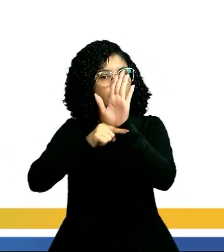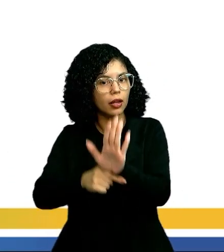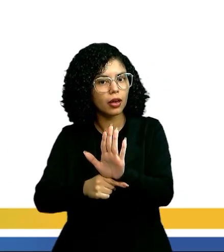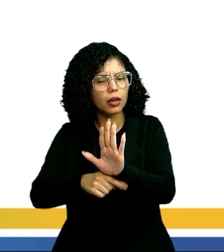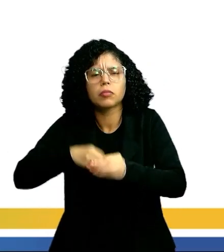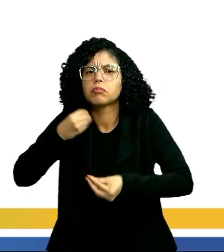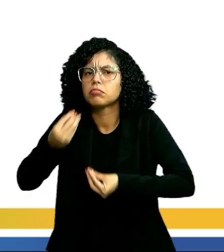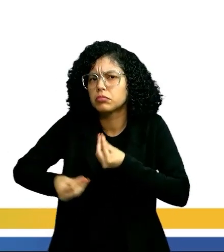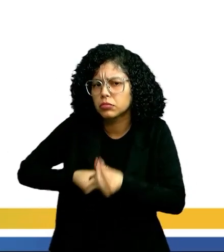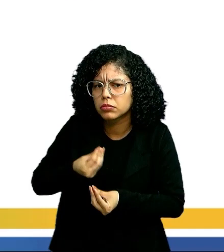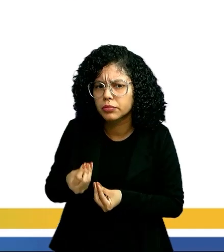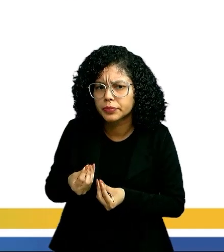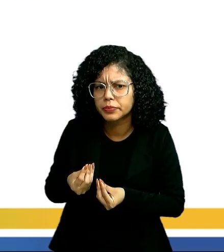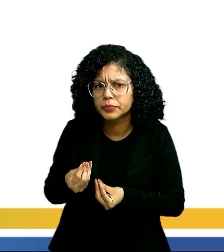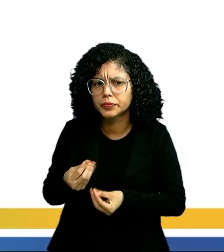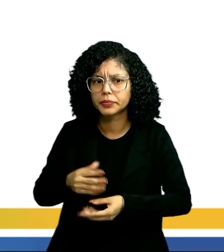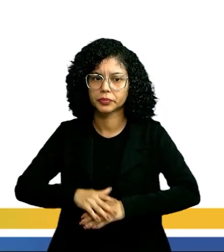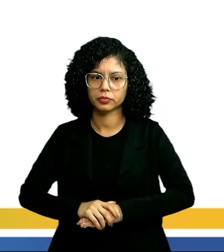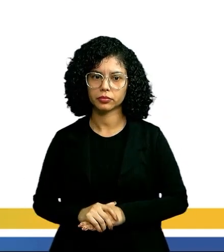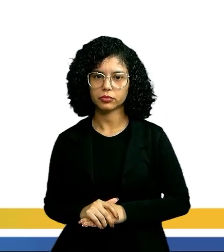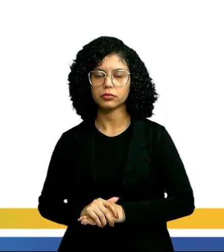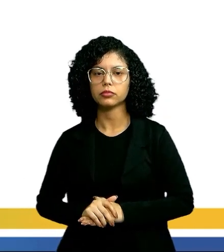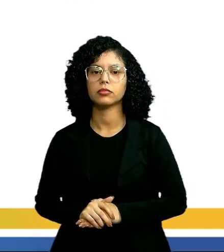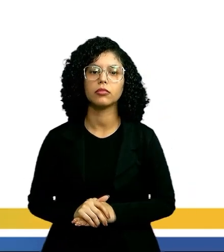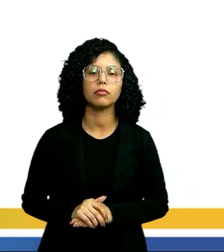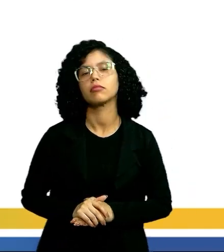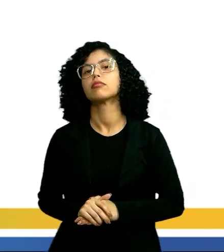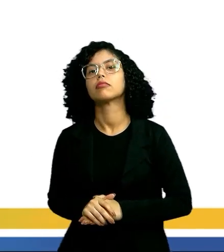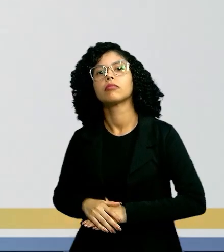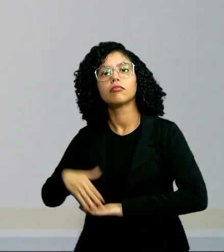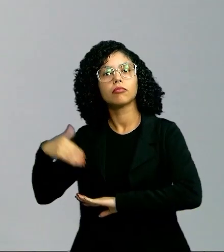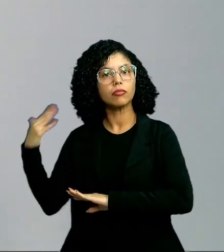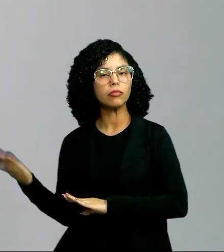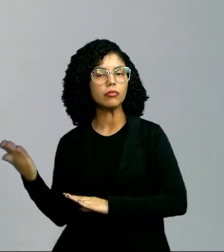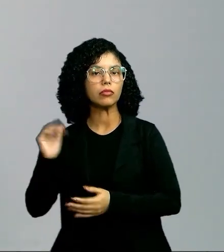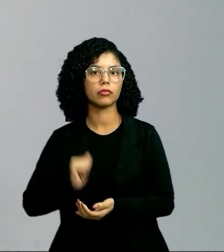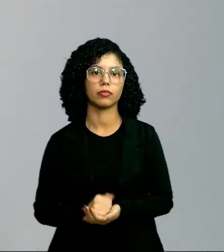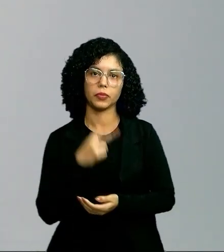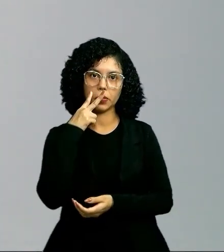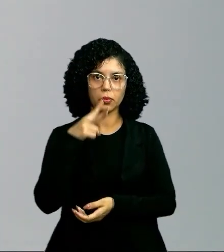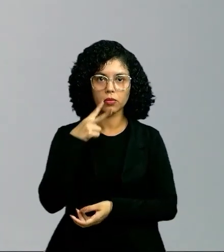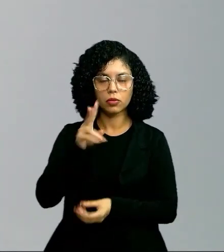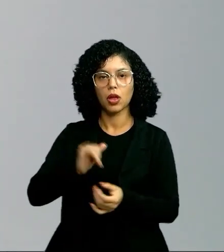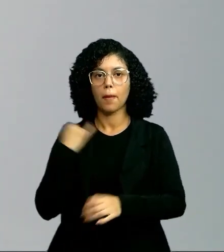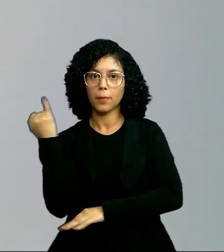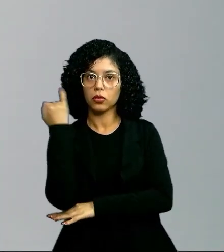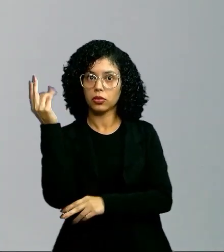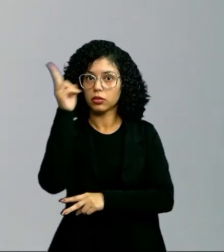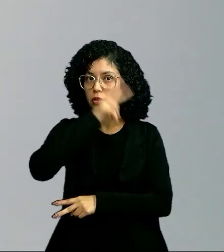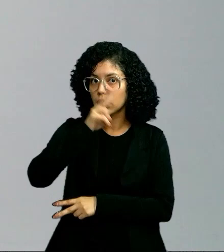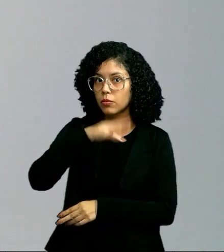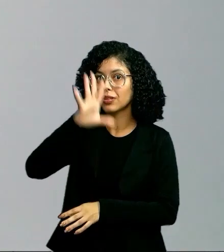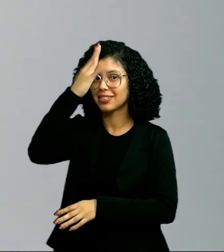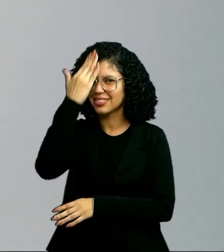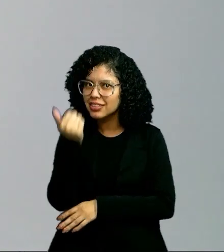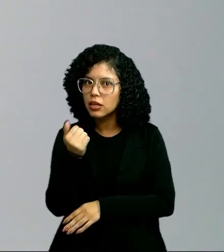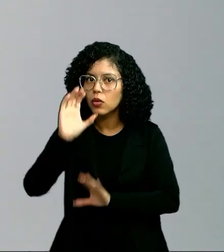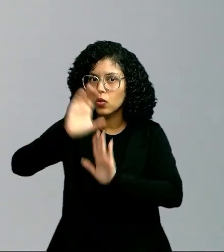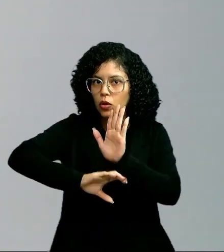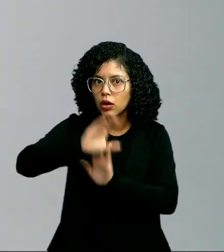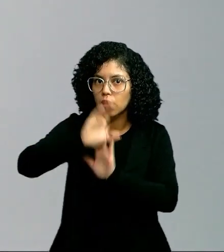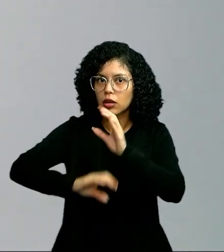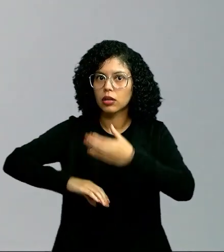estireno está representado em. Então, aqui é importante que você saiba o conceito